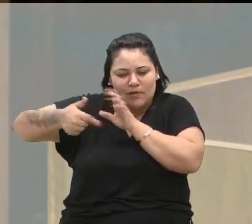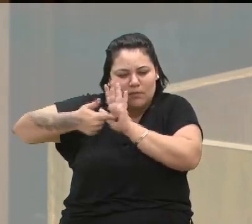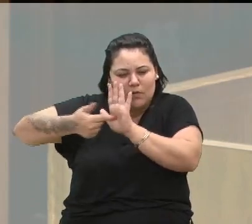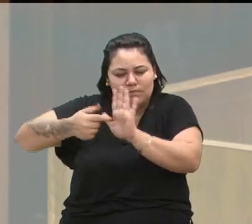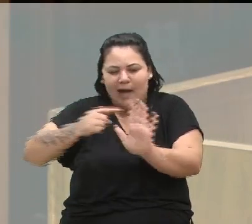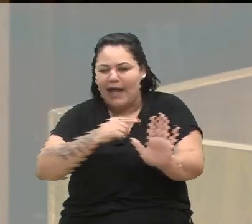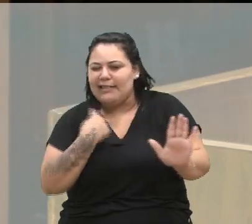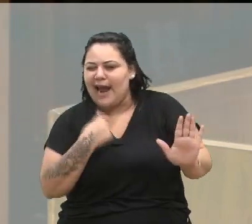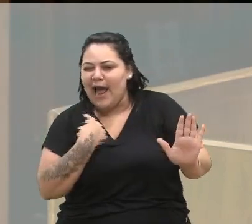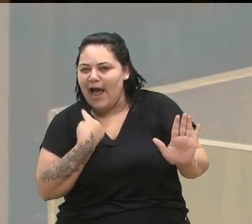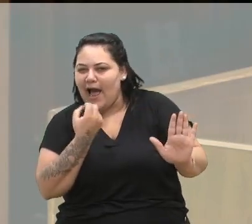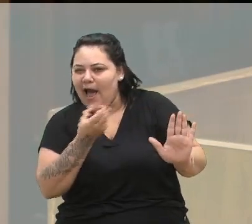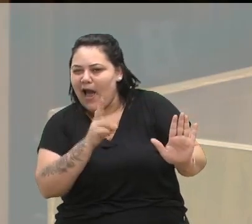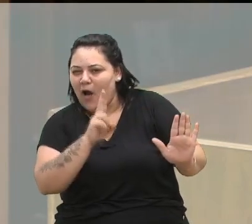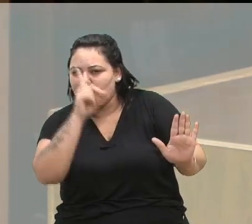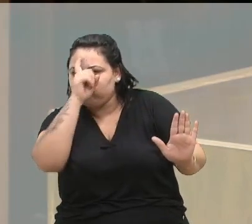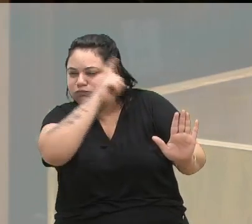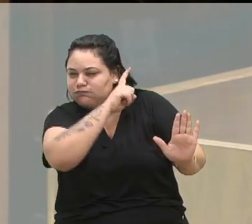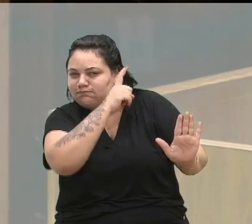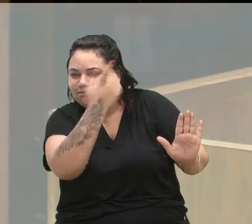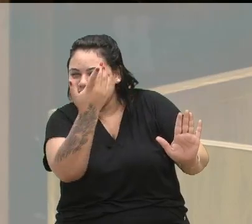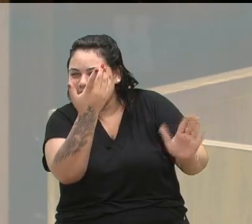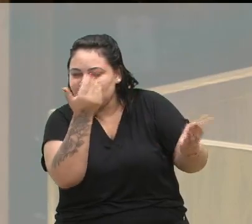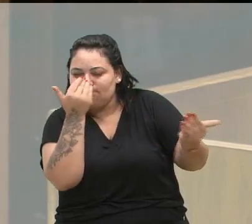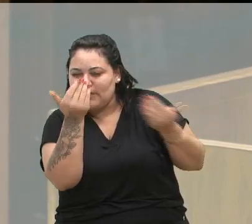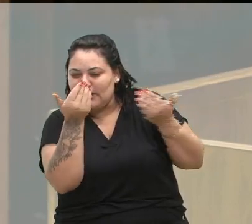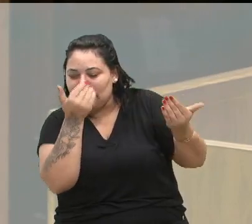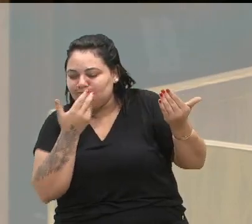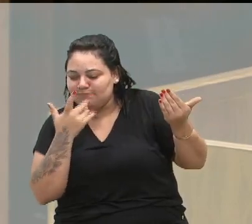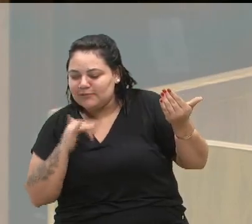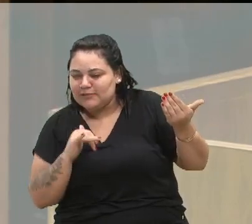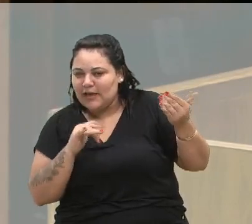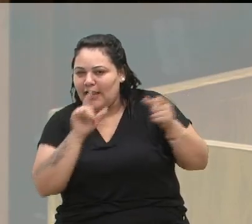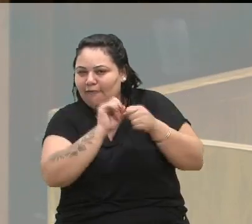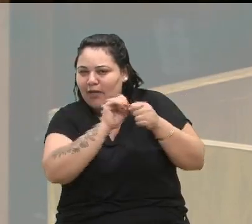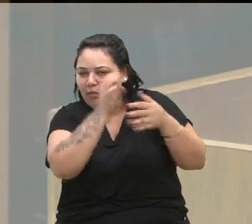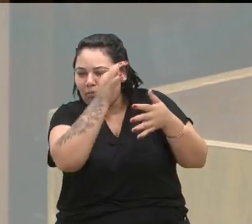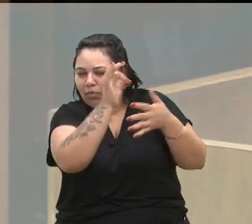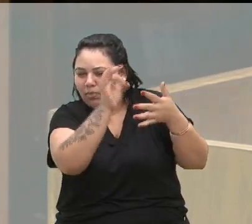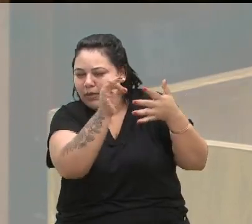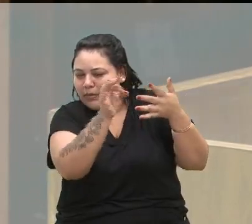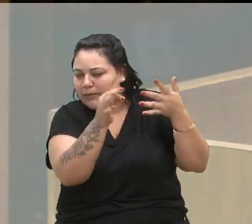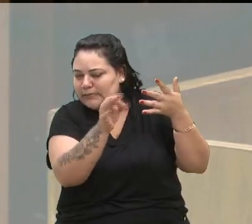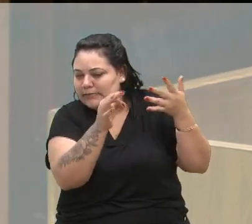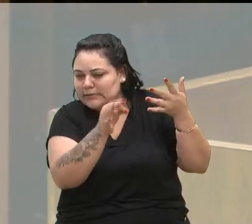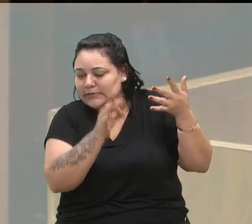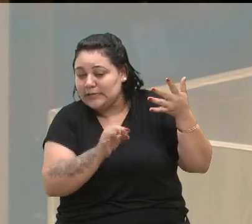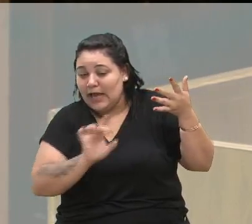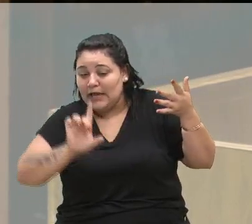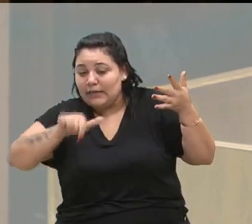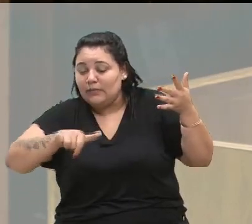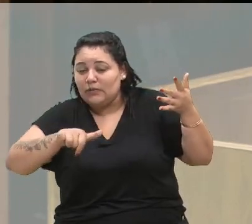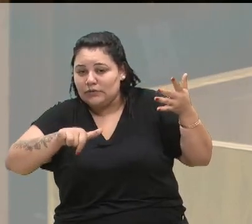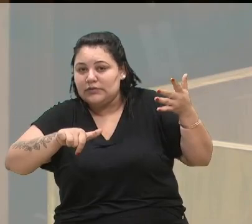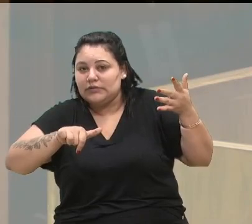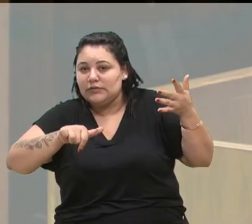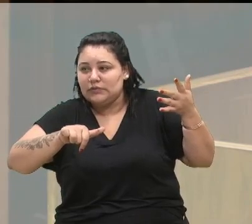atraso, alguma dificuldade. E a partir desse questionário, desse MChat, então, vai para uma avaliação